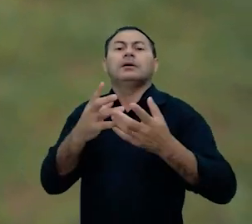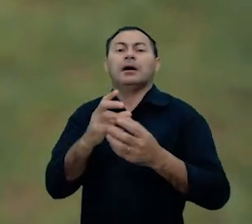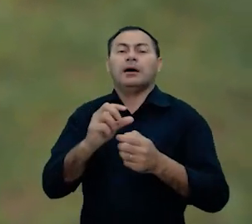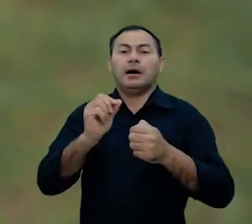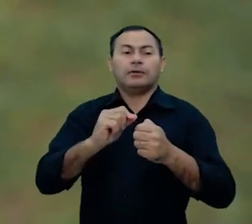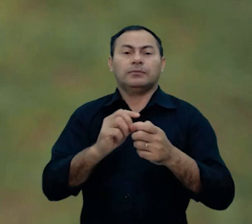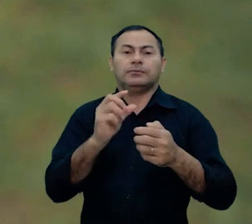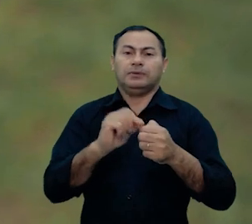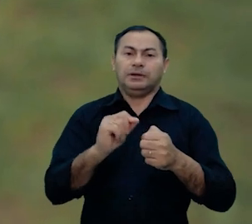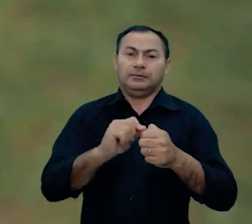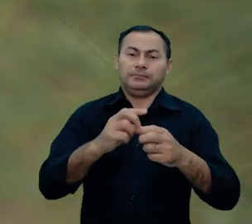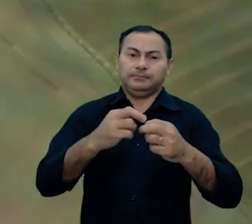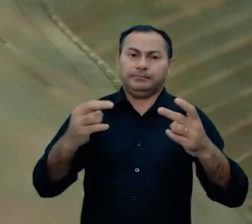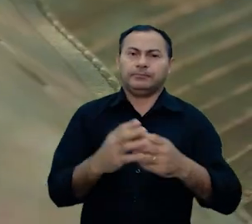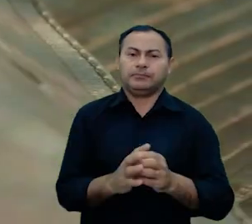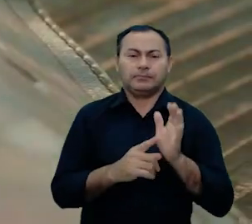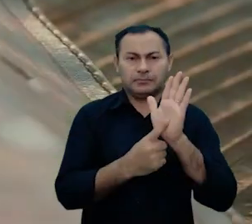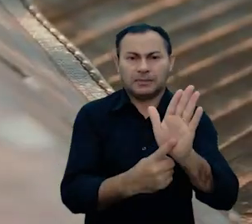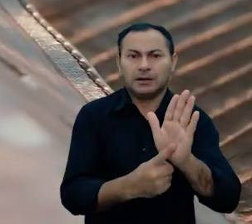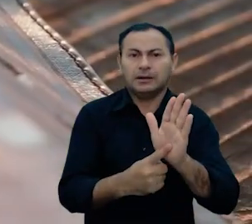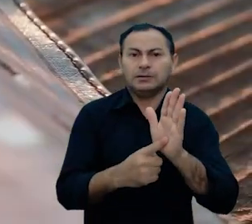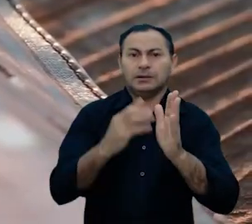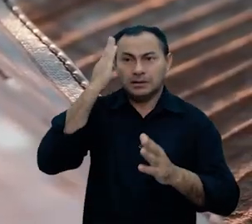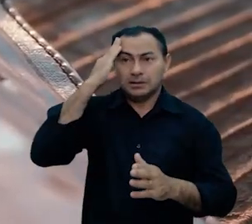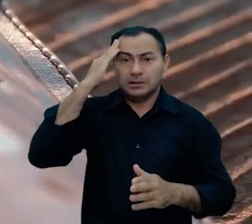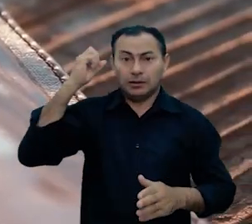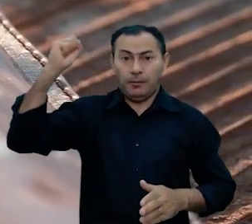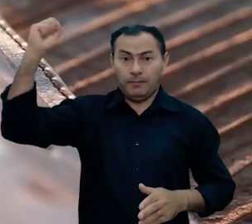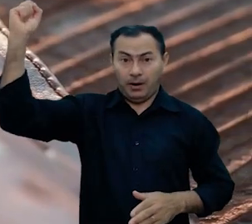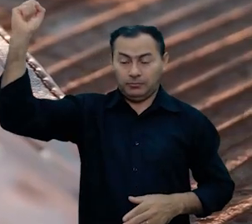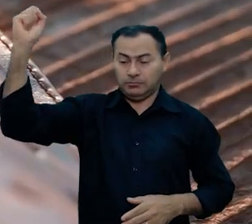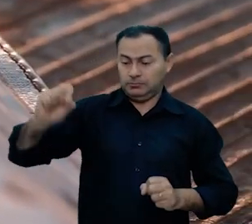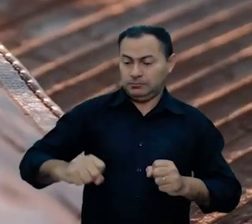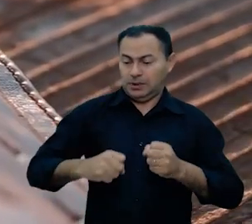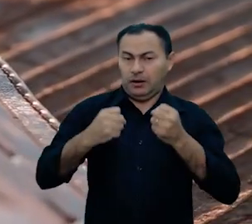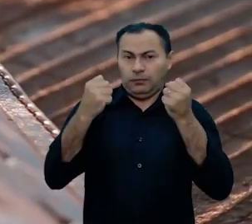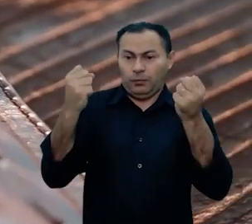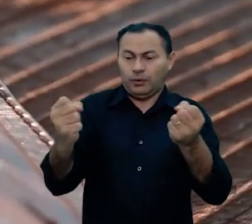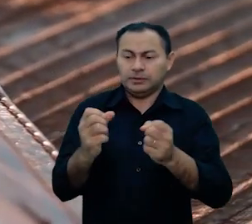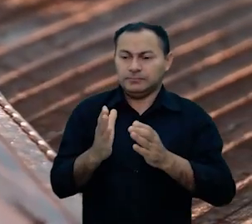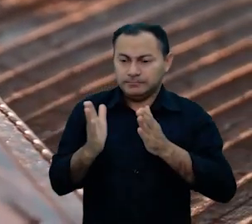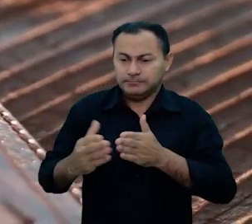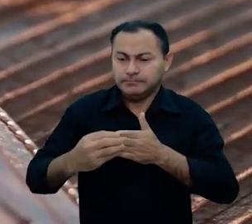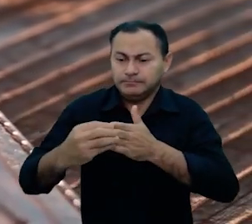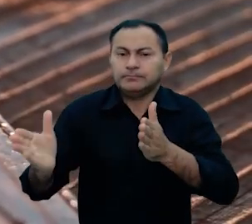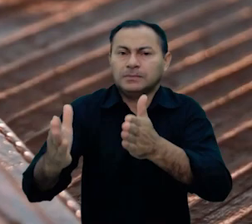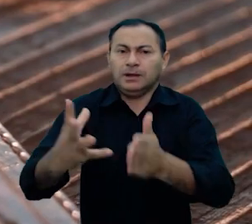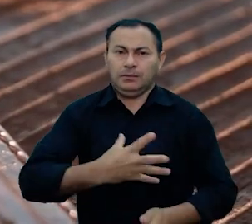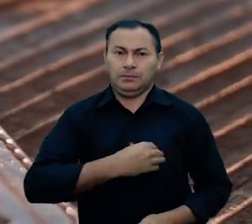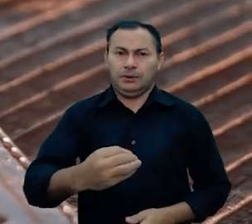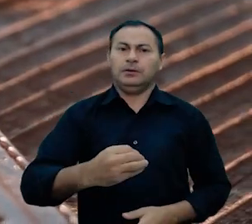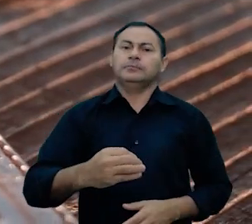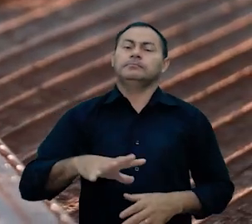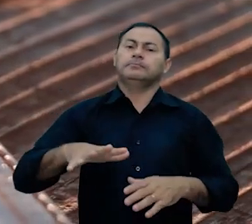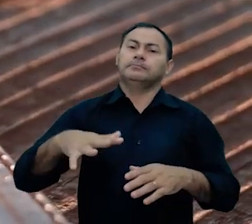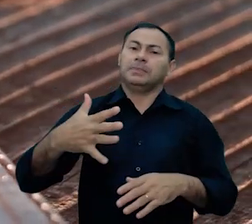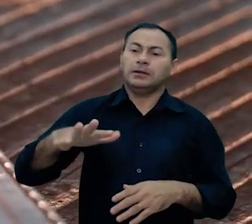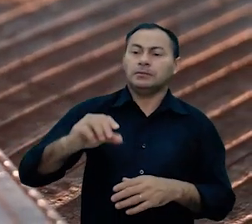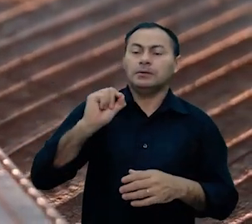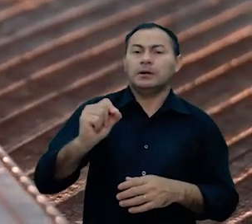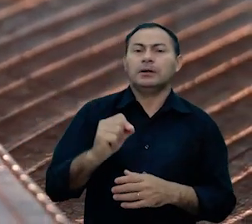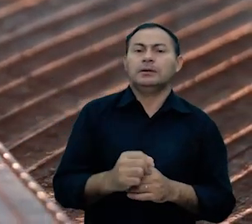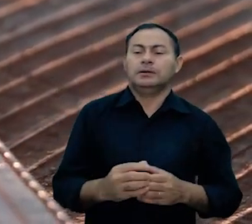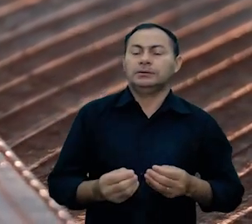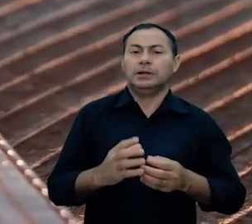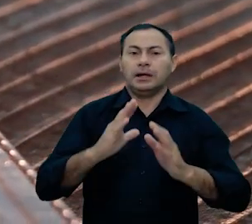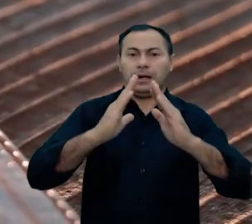qual ela foi lançada. A ilustração de Salomão significa que a força e a direção dos filhos no mundo dependem do tipo